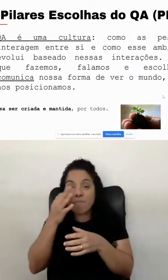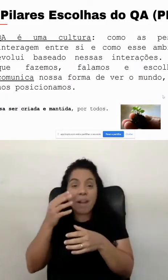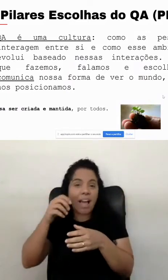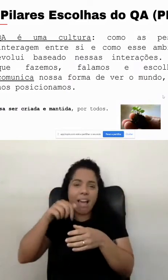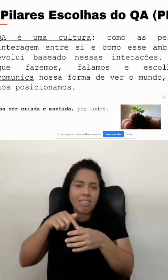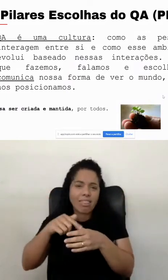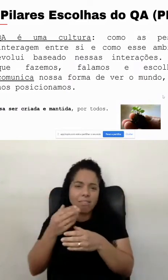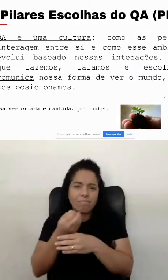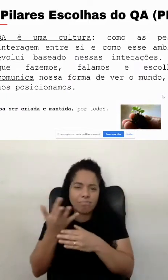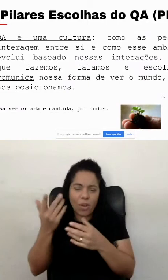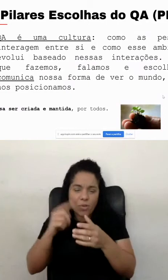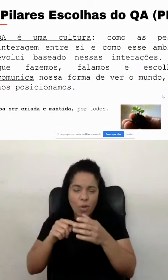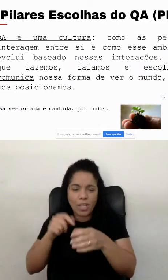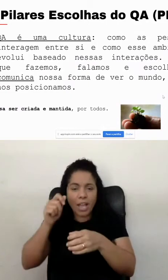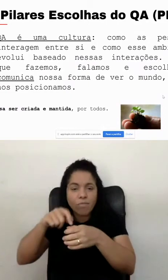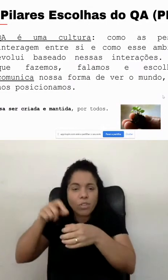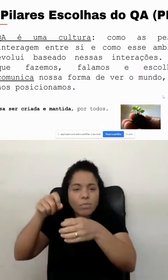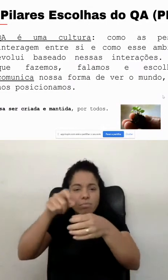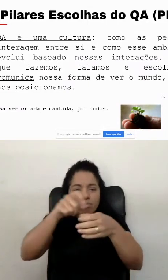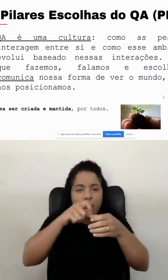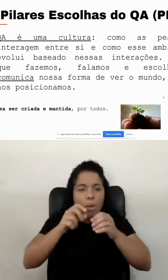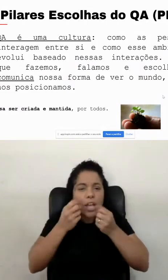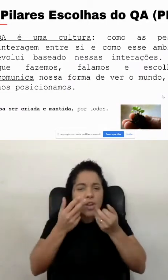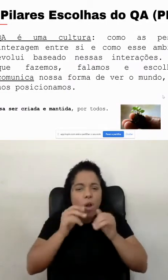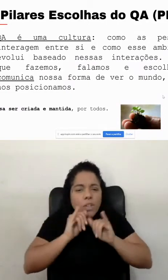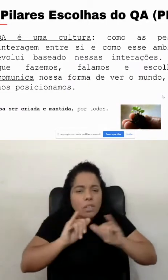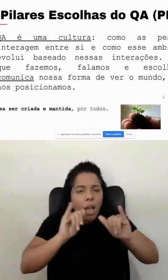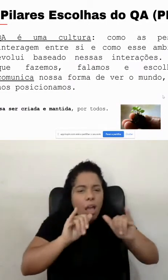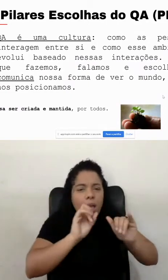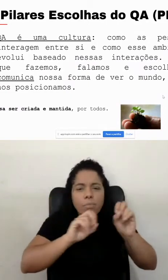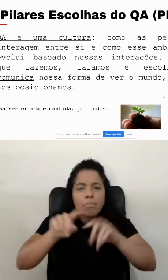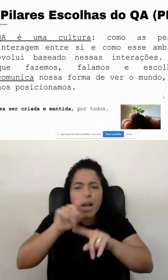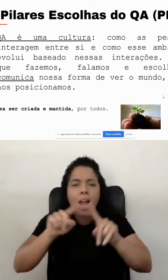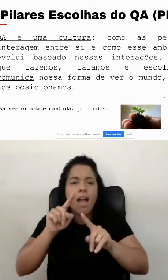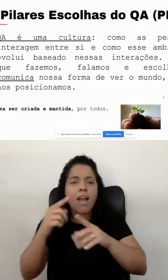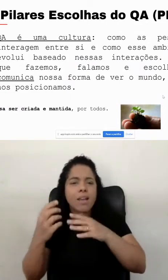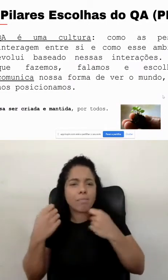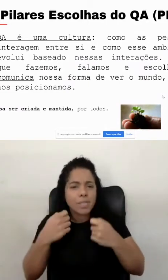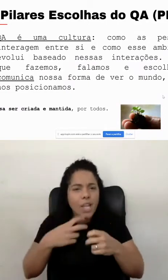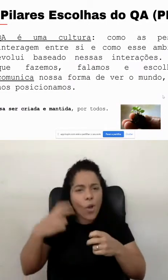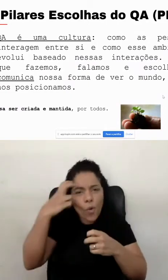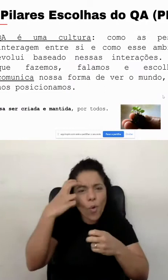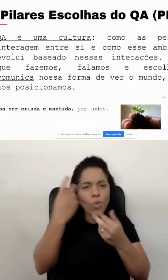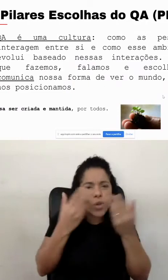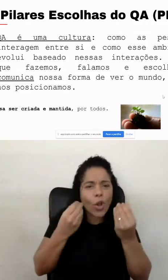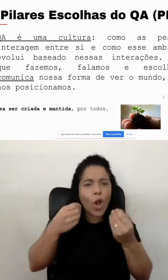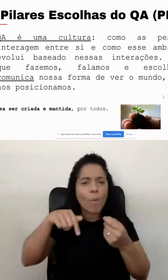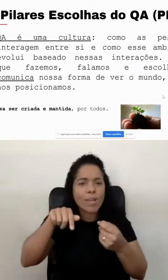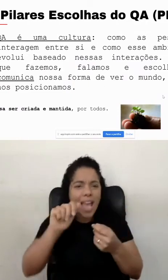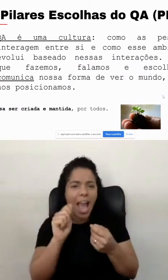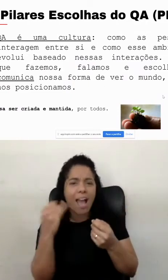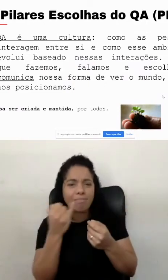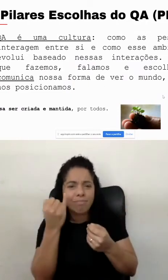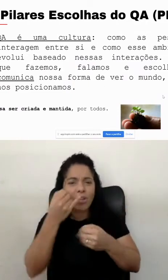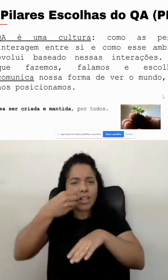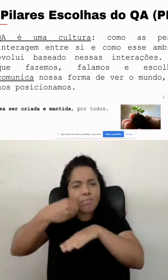sementinhas fiquem em todo o time, em toda a empresa, que passe de empresa para empresa, e a gente vai semear